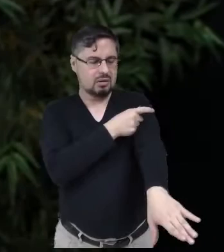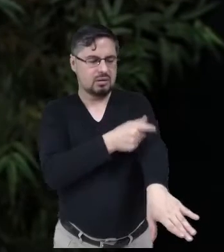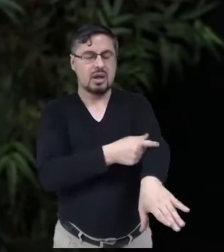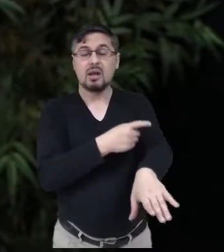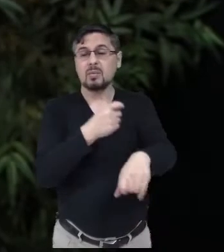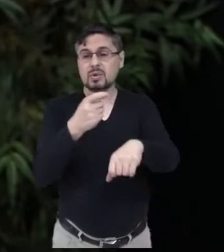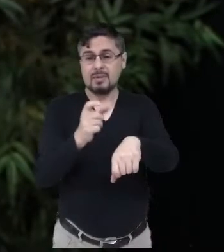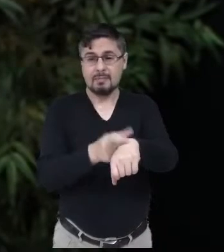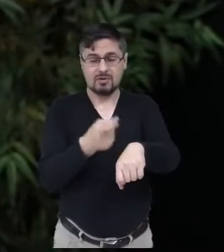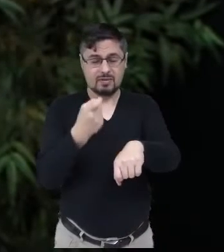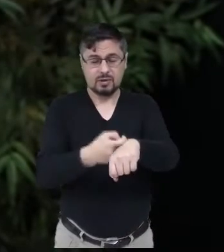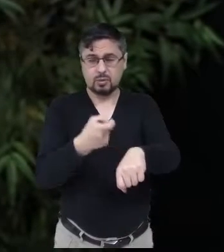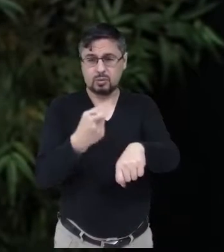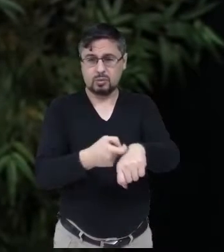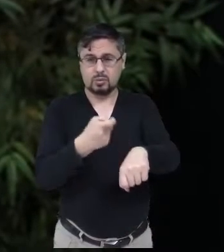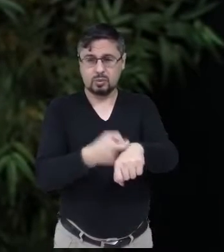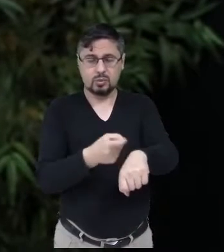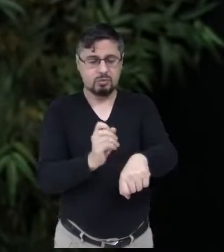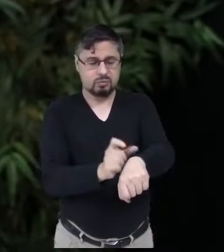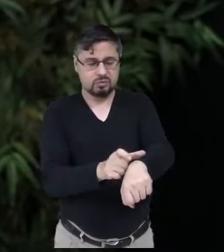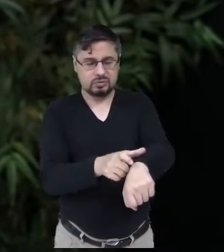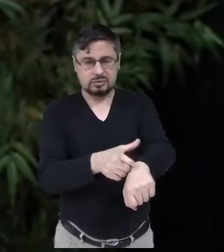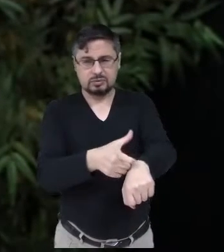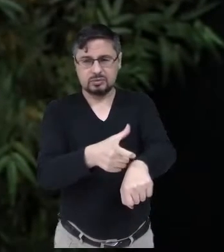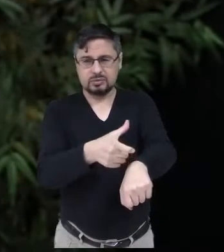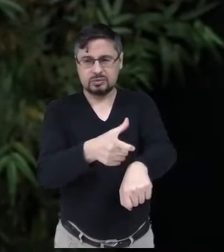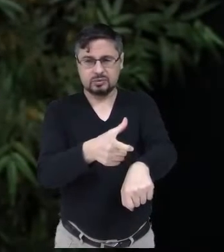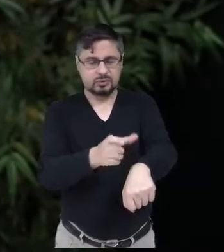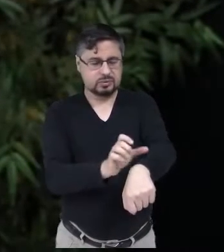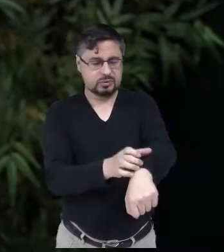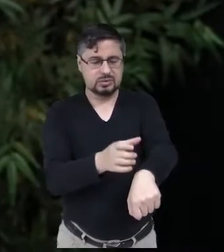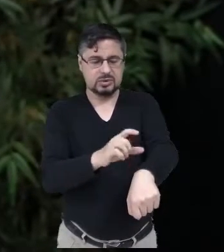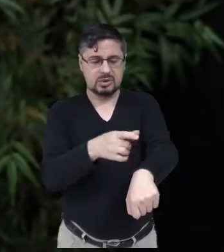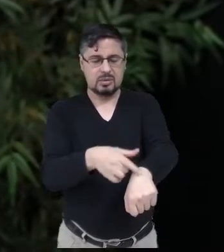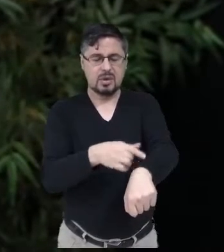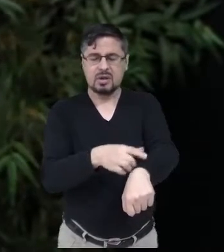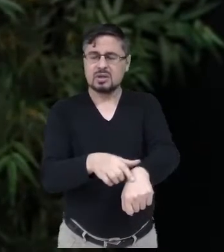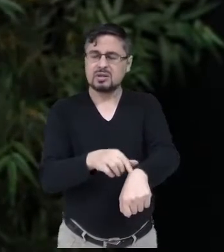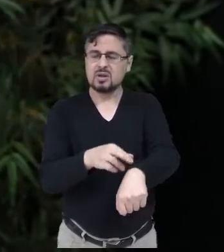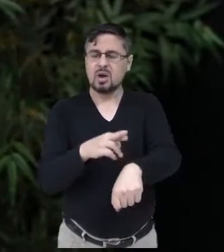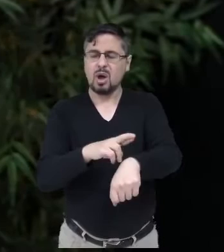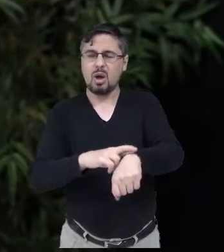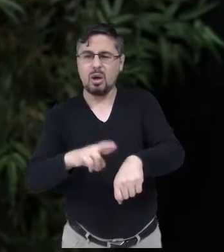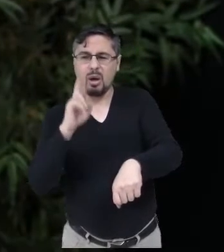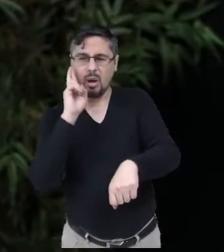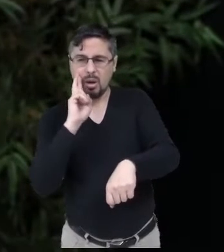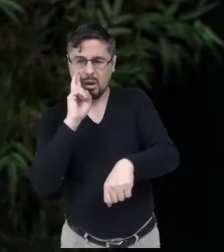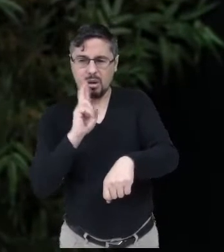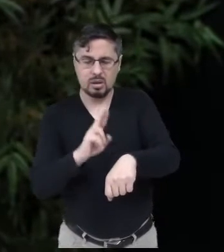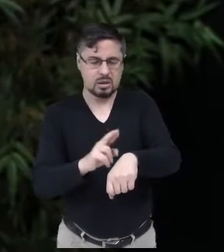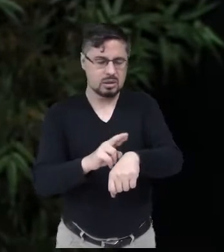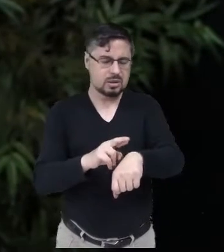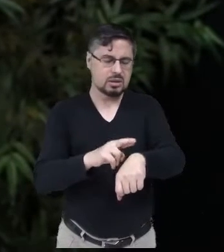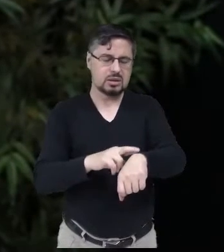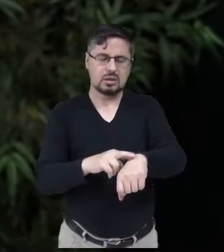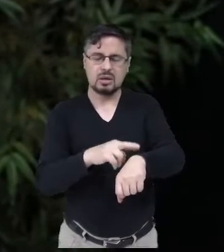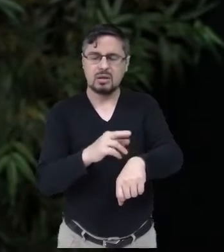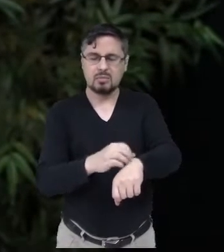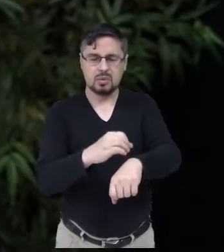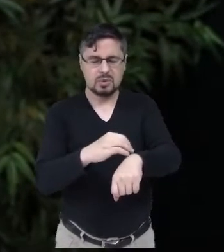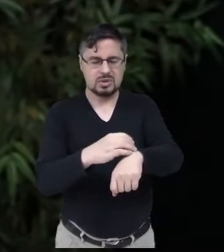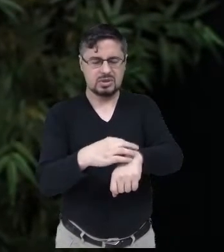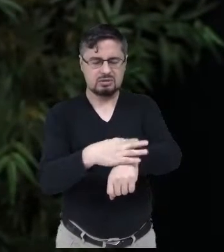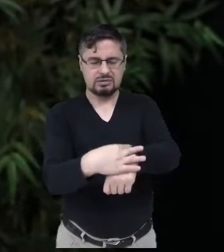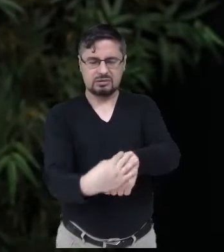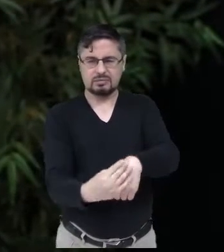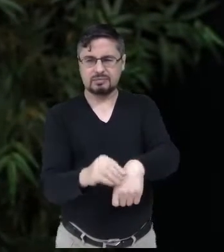endurecer e se transformavam em nódulos. Na sequência, de branco ficava rosa e de rosa marrom, e se tornava muito escamosa